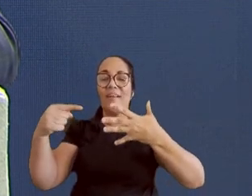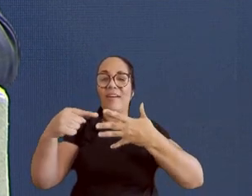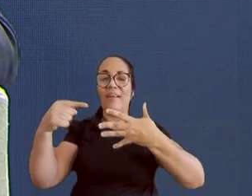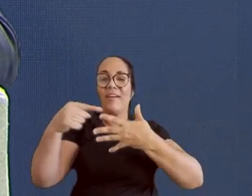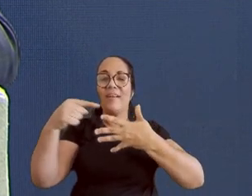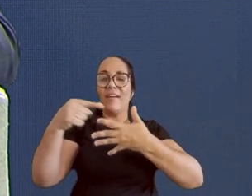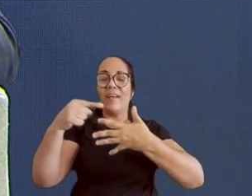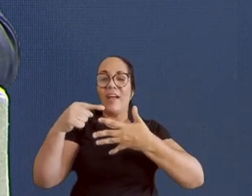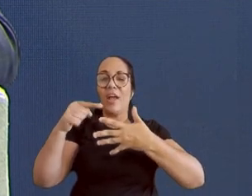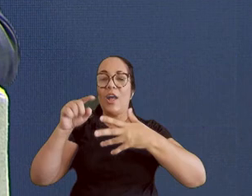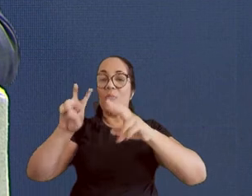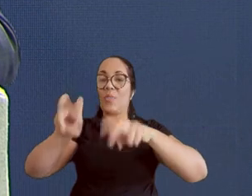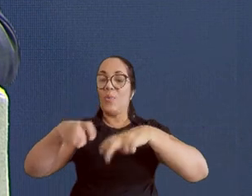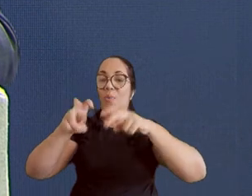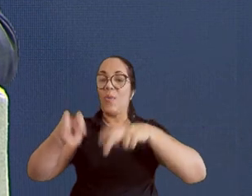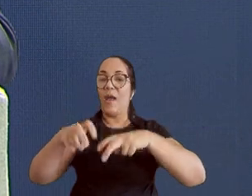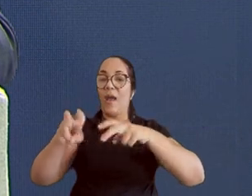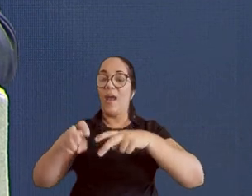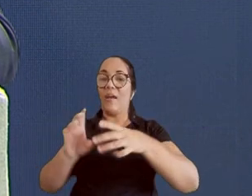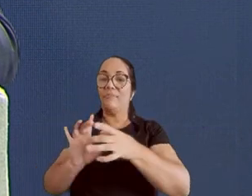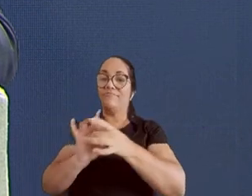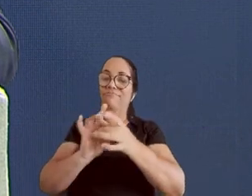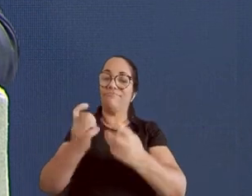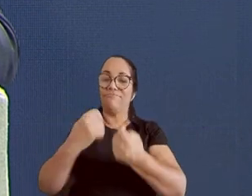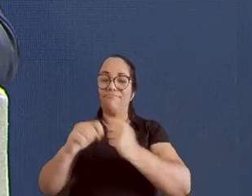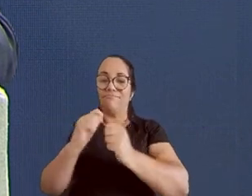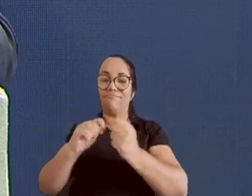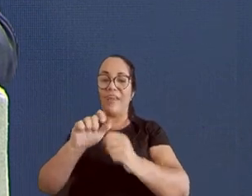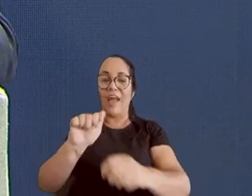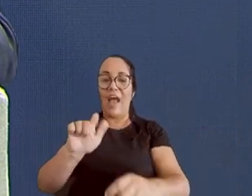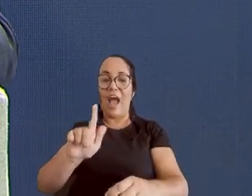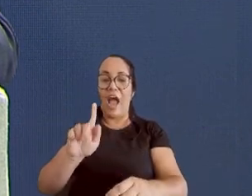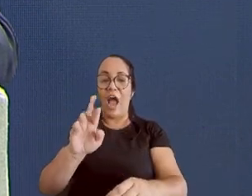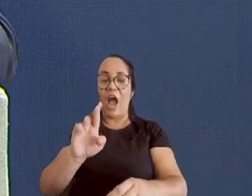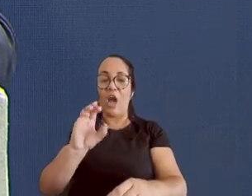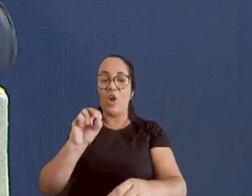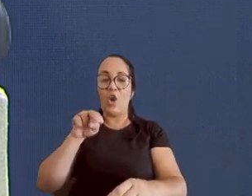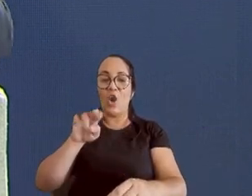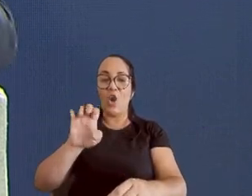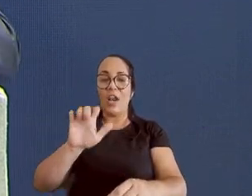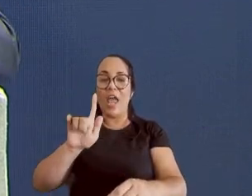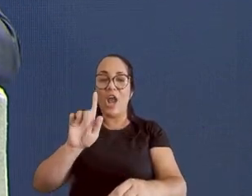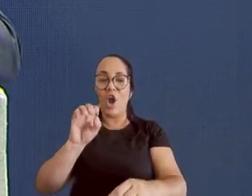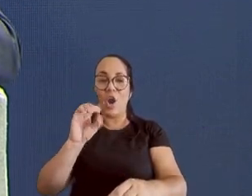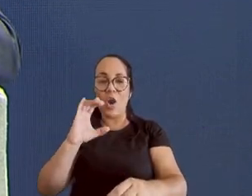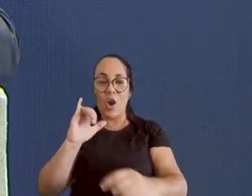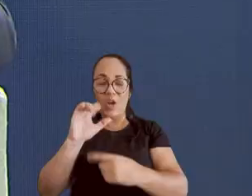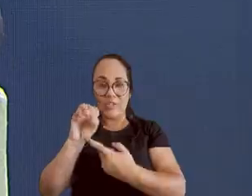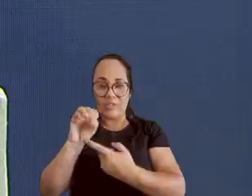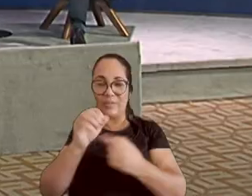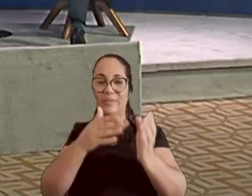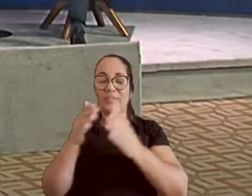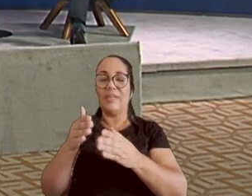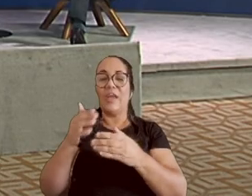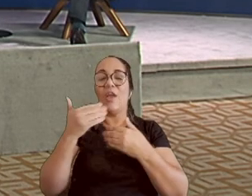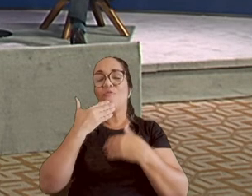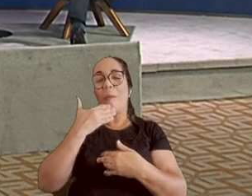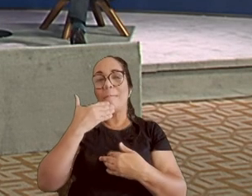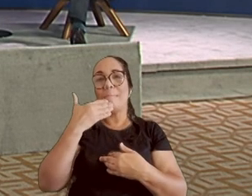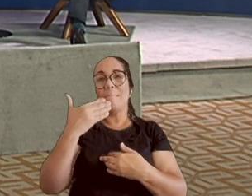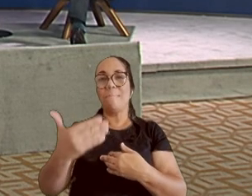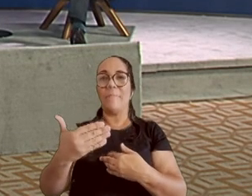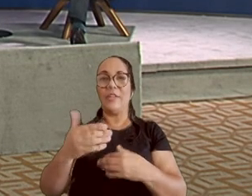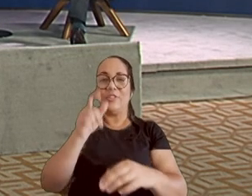pujante tão interessante eu vou começar pedindo por favor que vocês além da apresentação que eu já fiz que vocês se